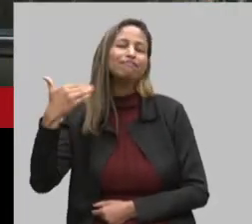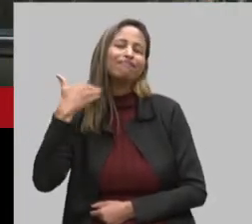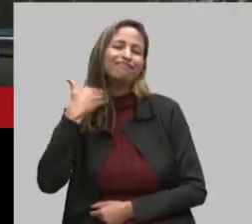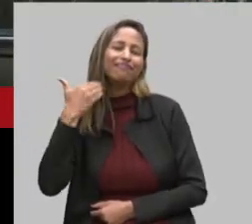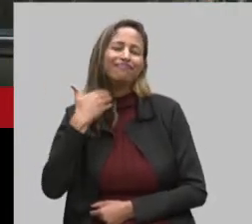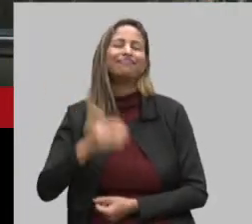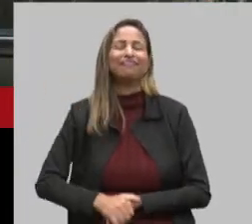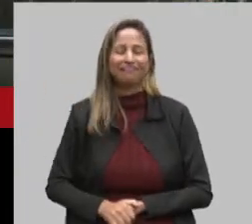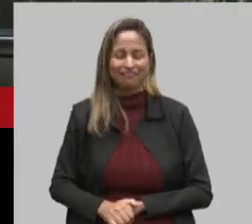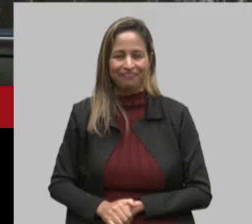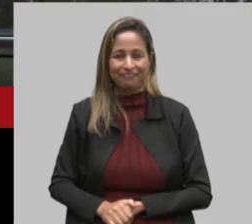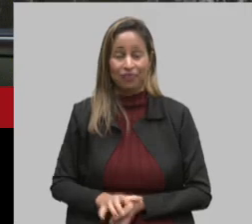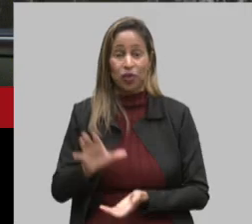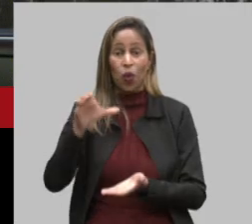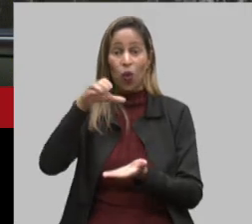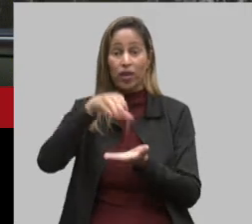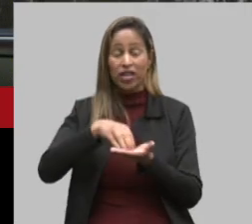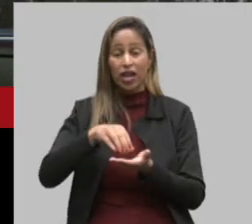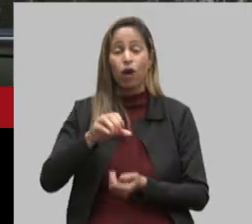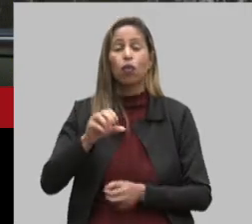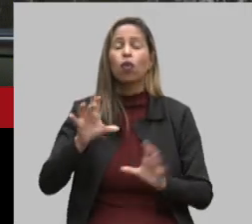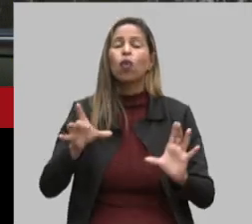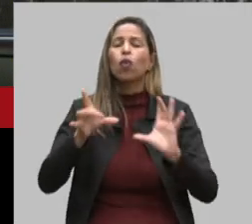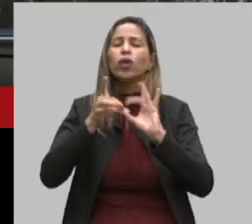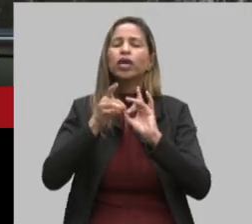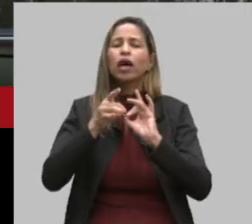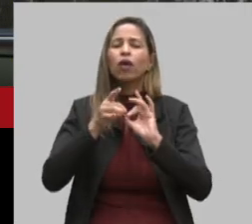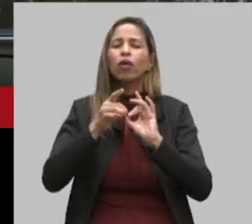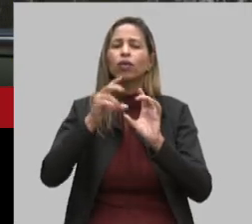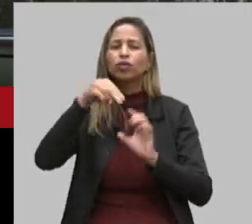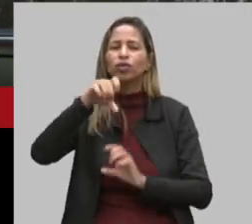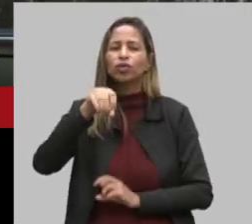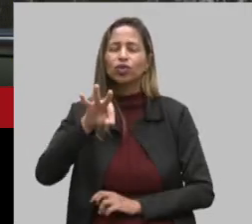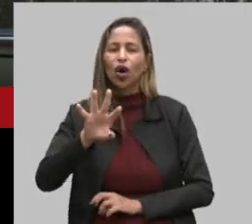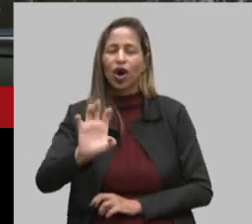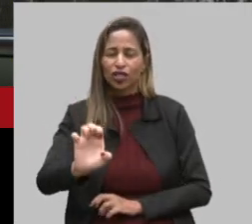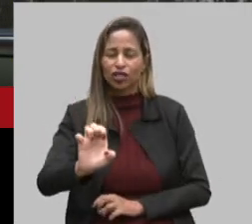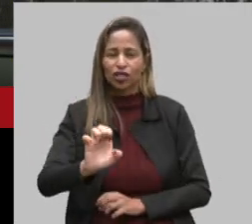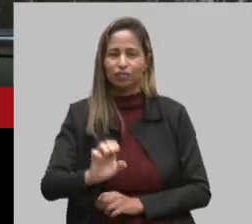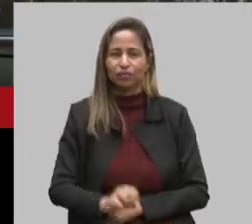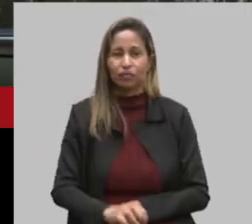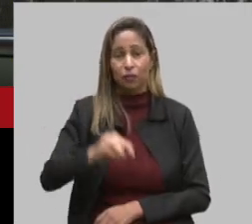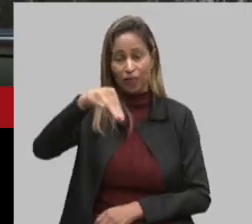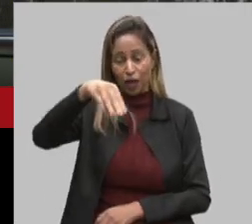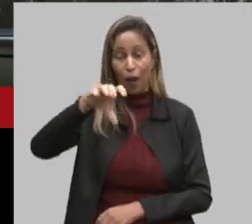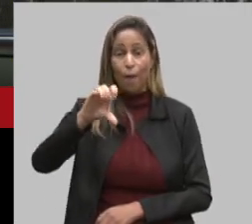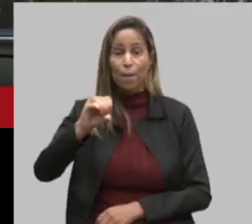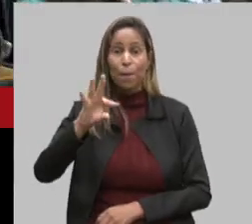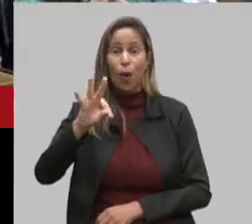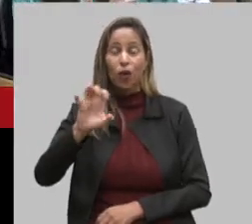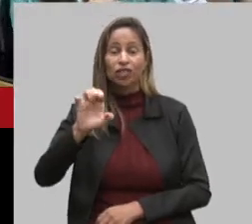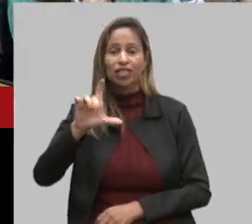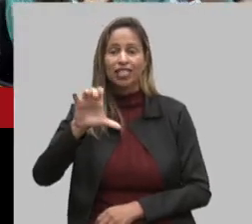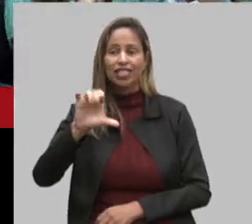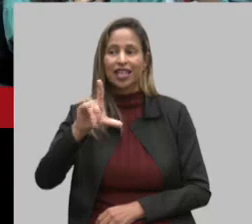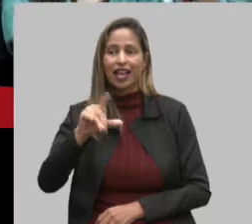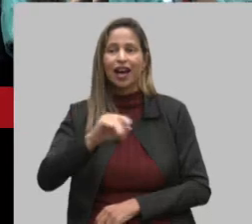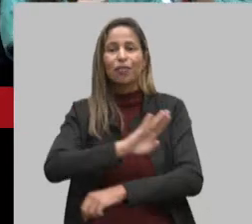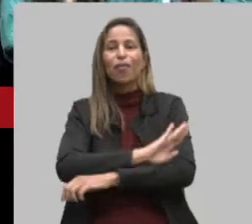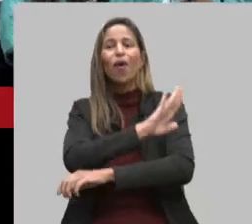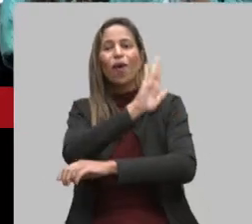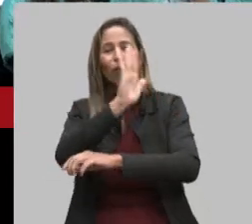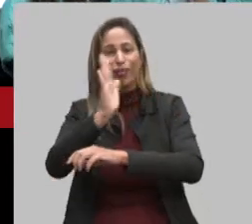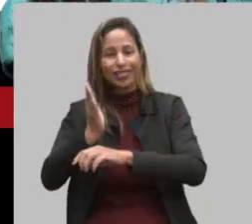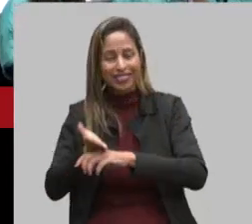Polo União Norte Cadê União Norte Câmara Municipal de Montes Claros coordena o pol